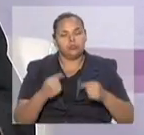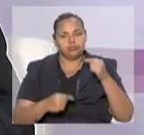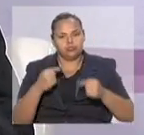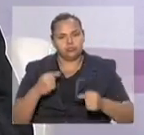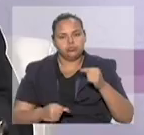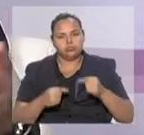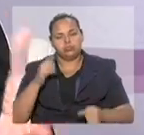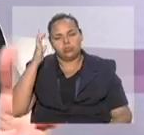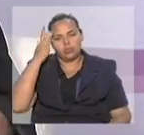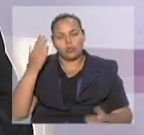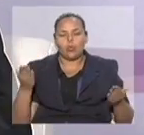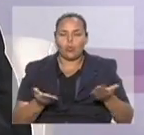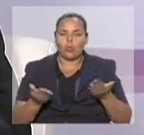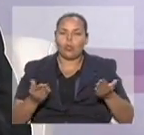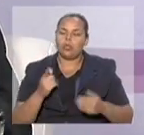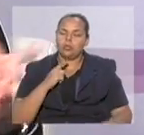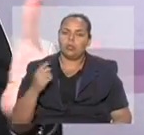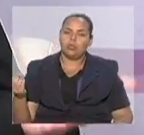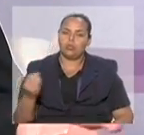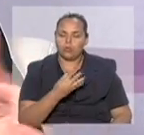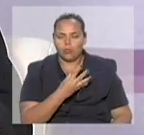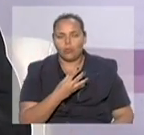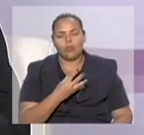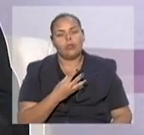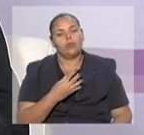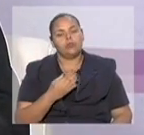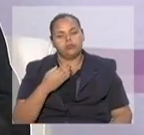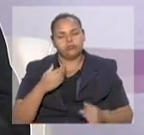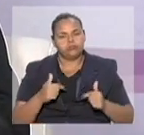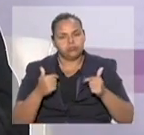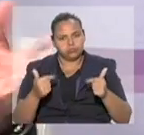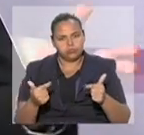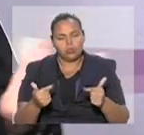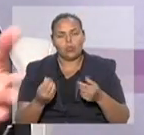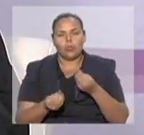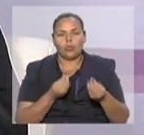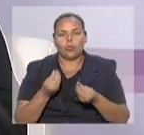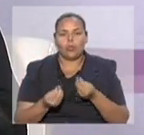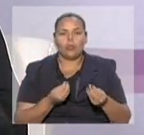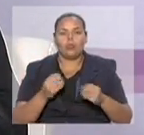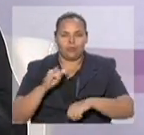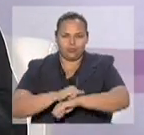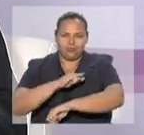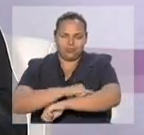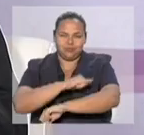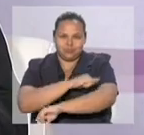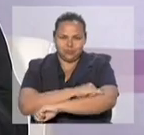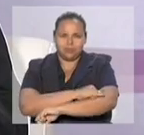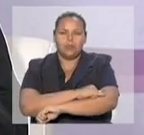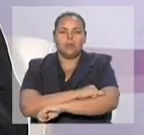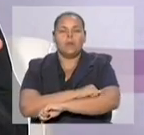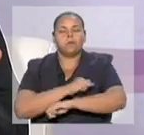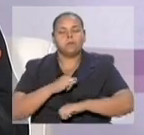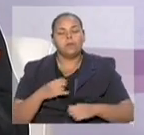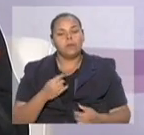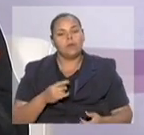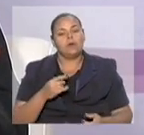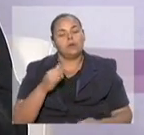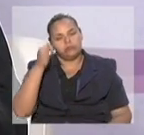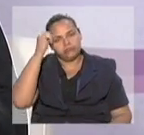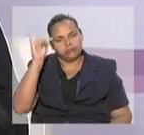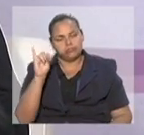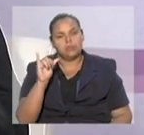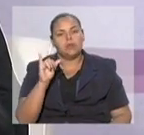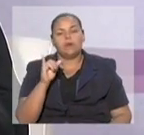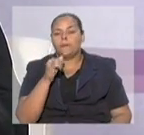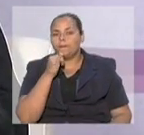política. Acho que hoje existem novas frentes a serem abertas, como a questão da obesidade, do combate à